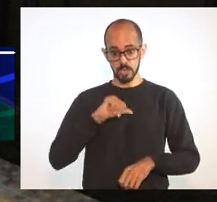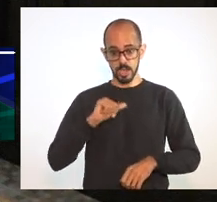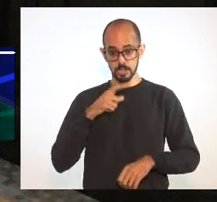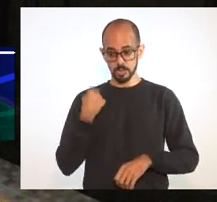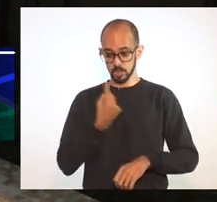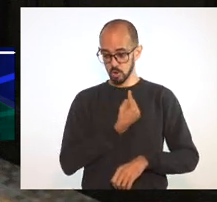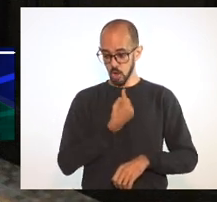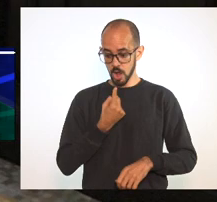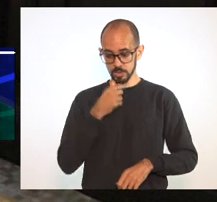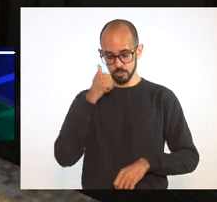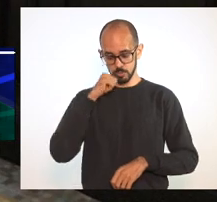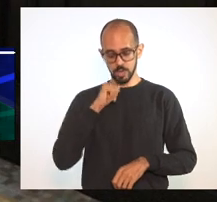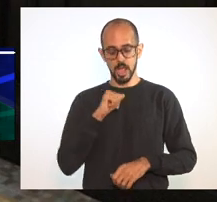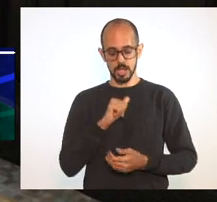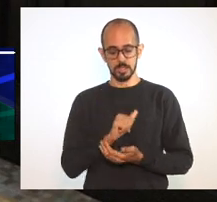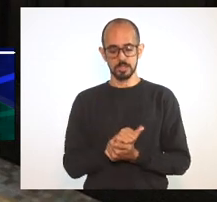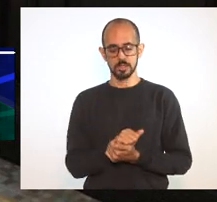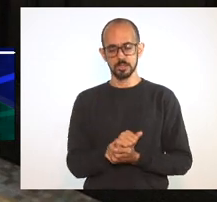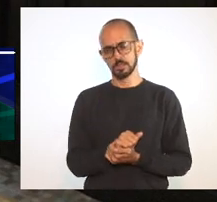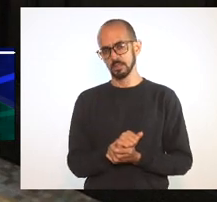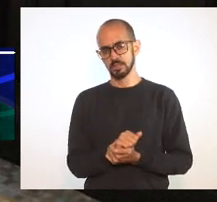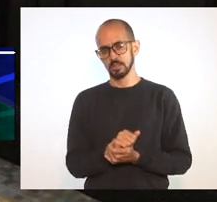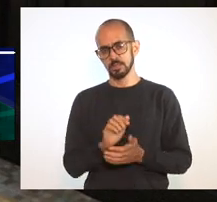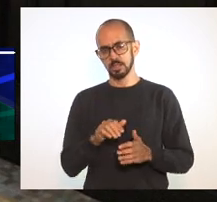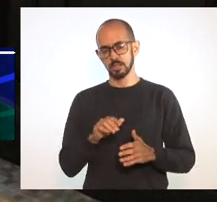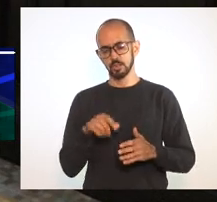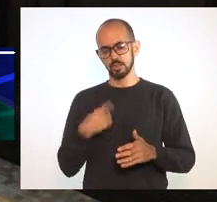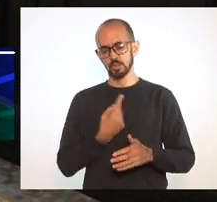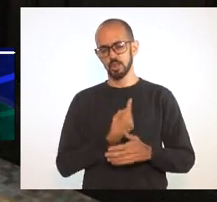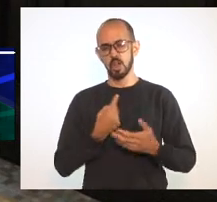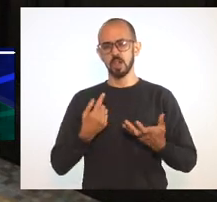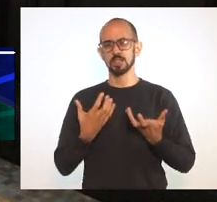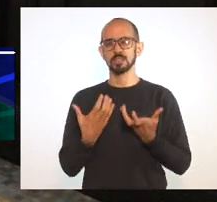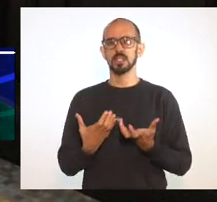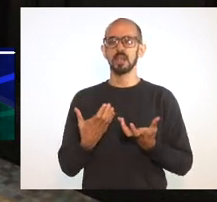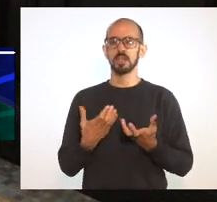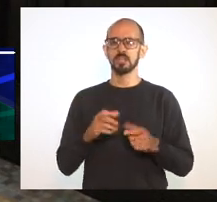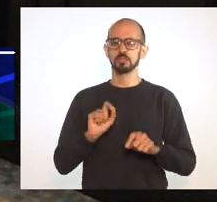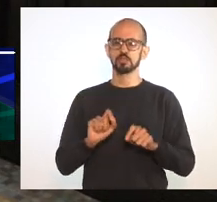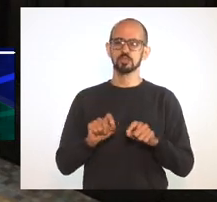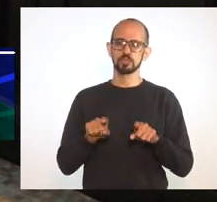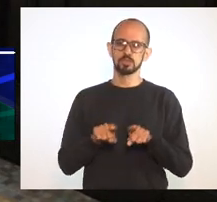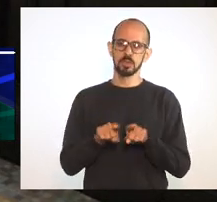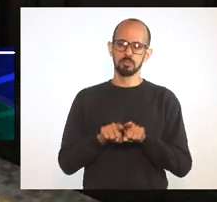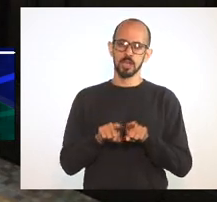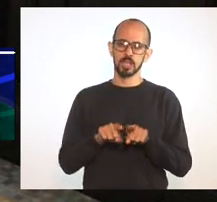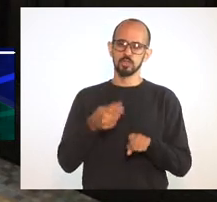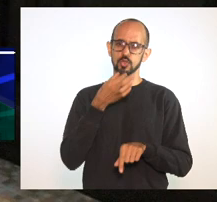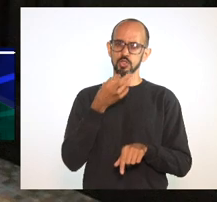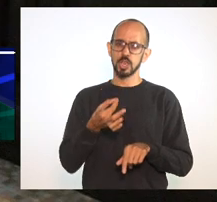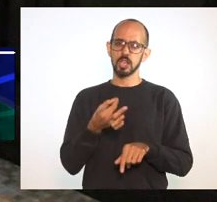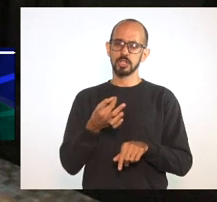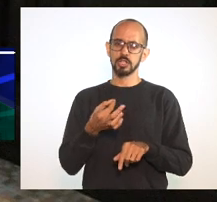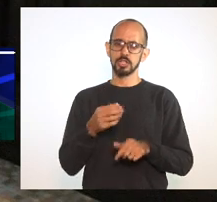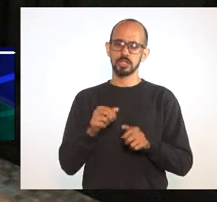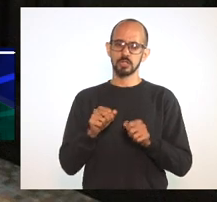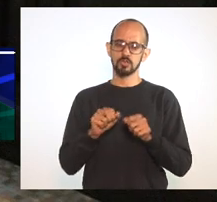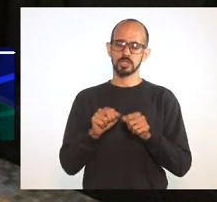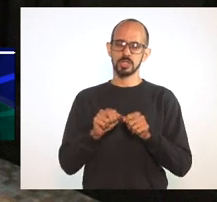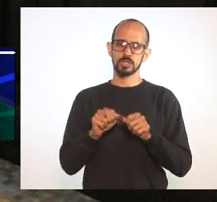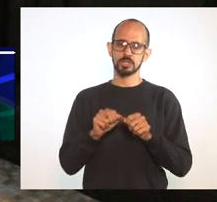nós mulheres, fizemos questão de sugerir que entrasse na pauta esse